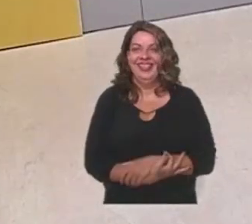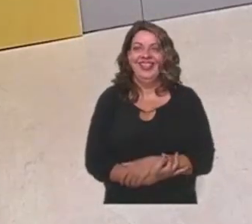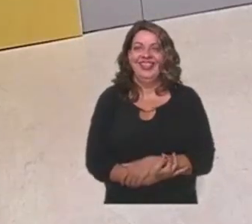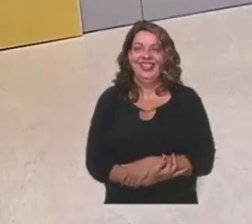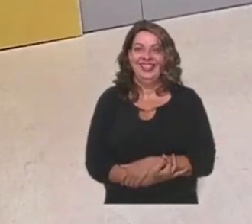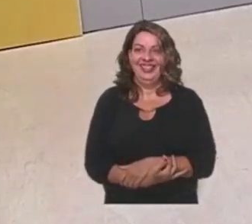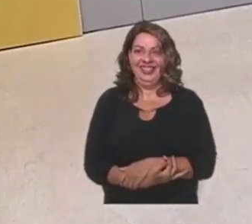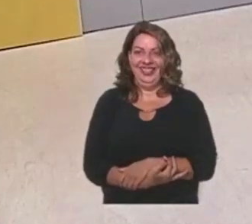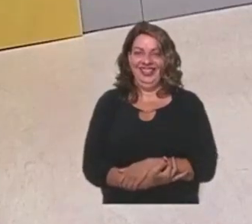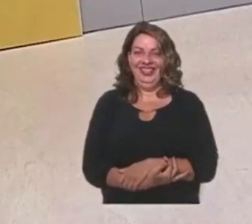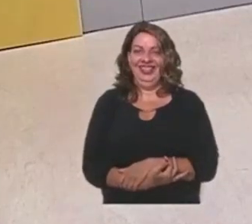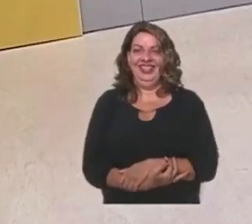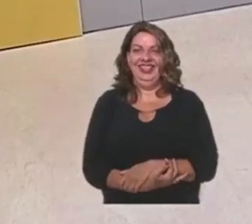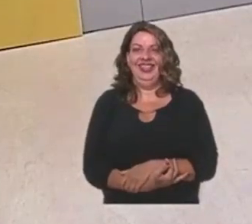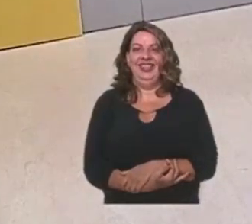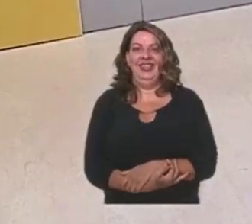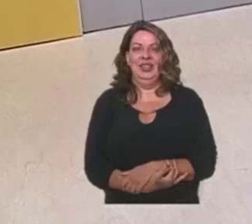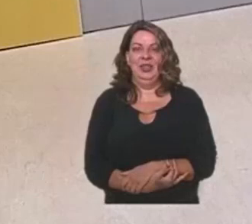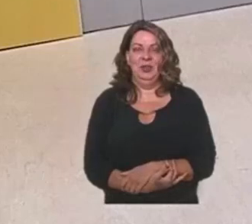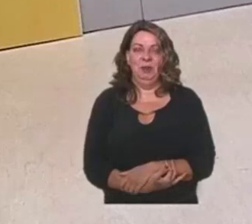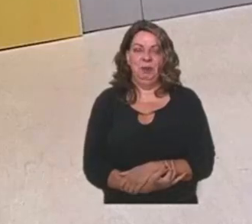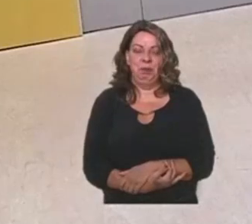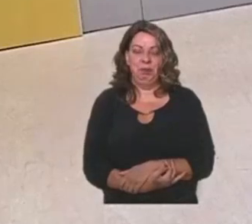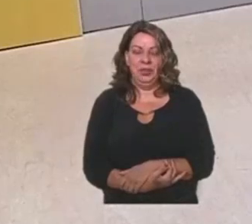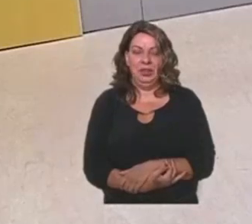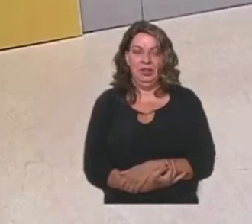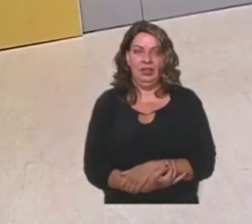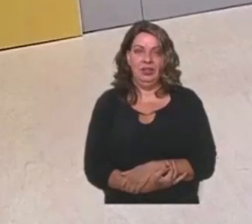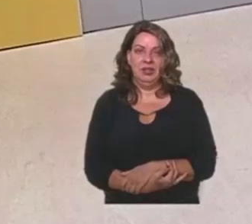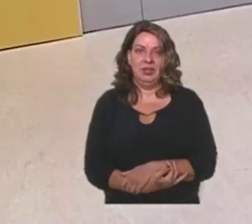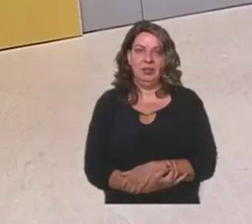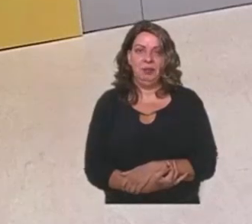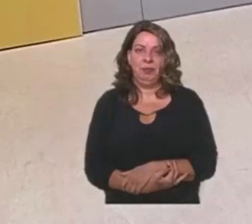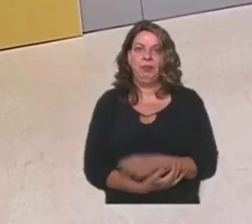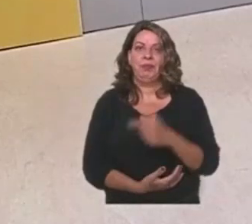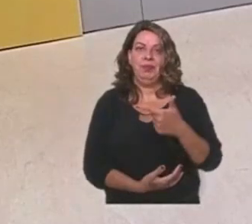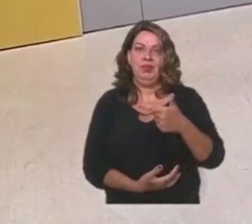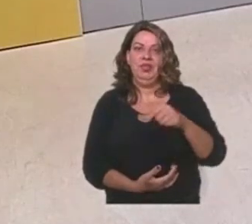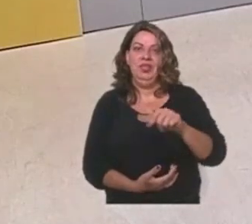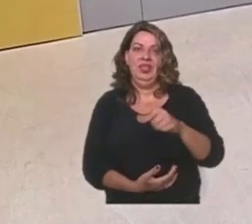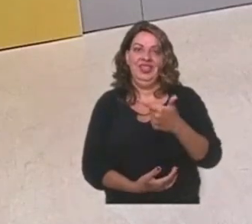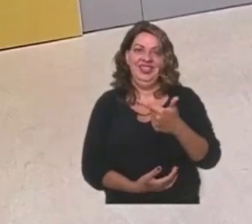50. Aguenta aí que tem mais bolinhas saindo do globo.